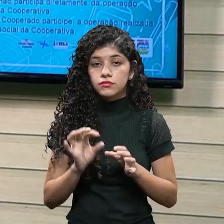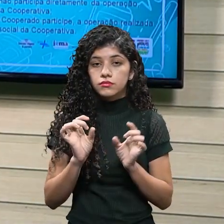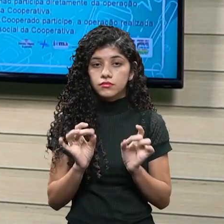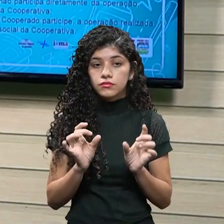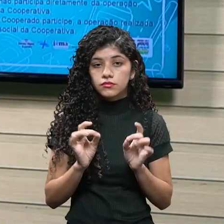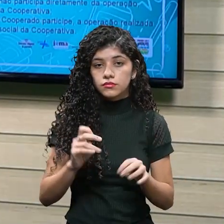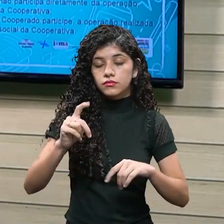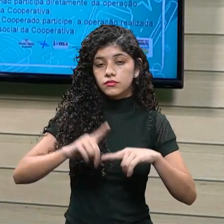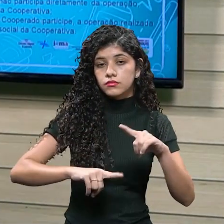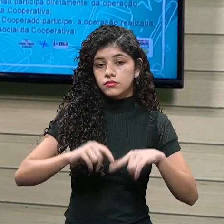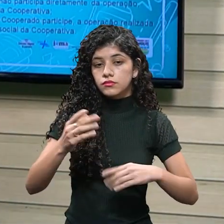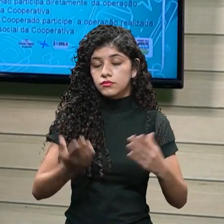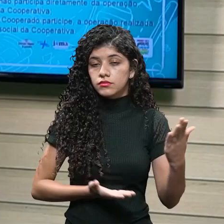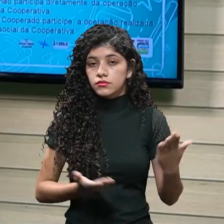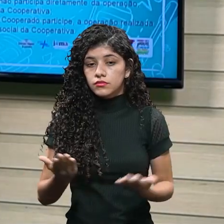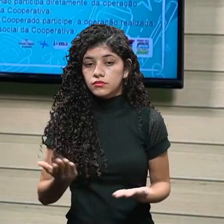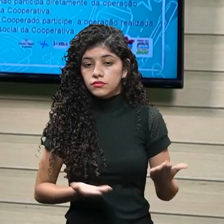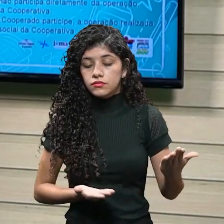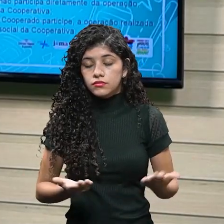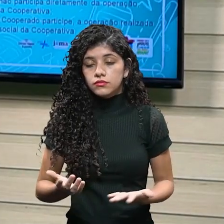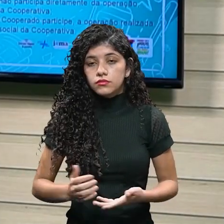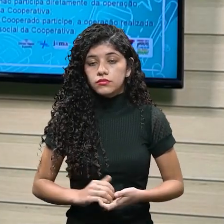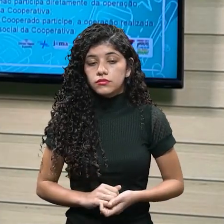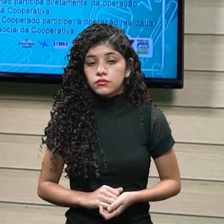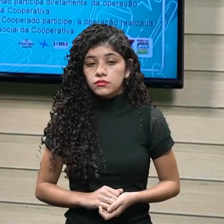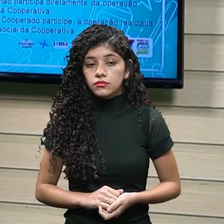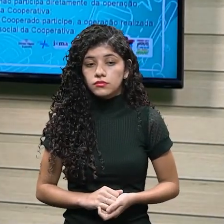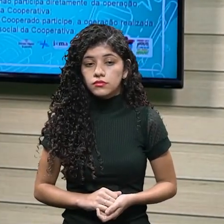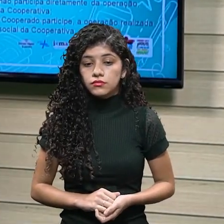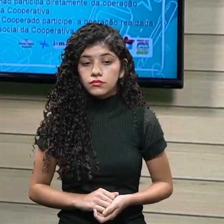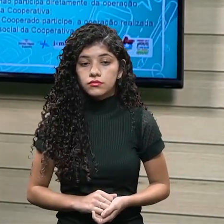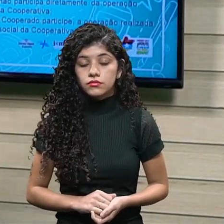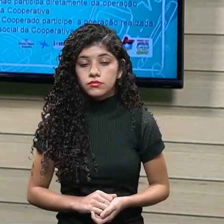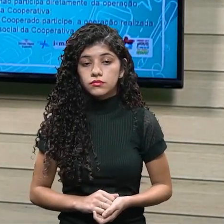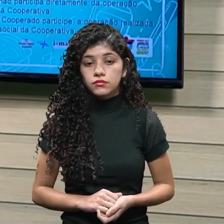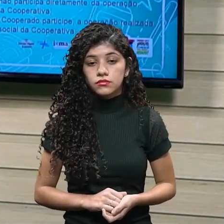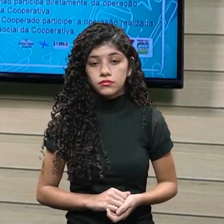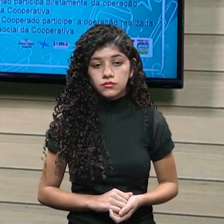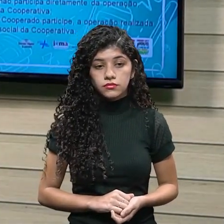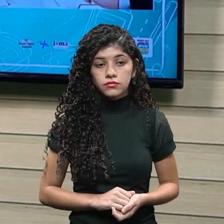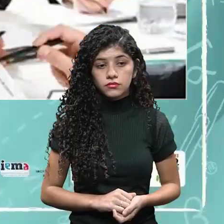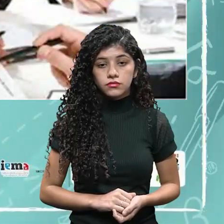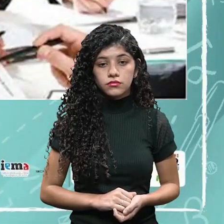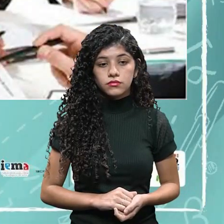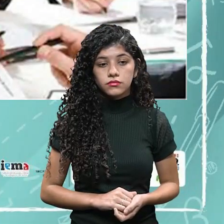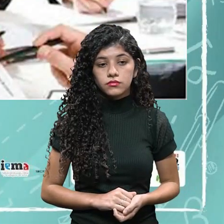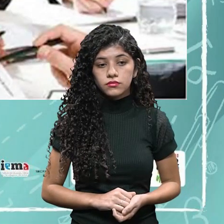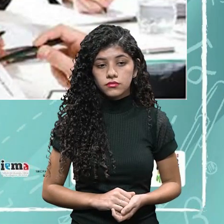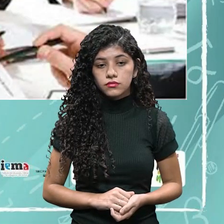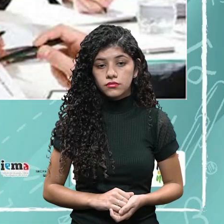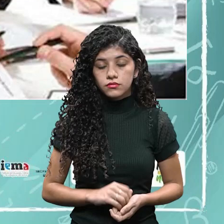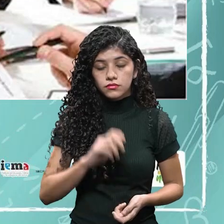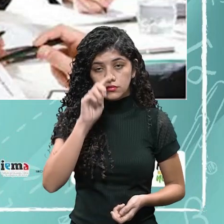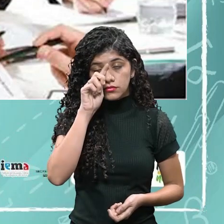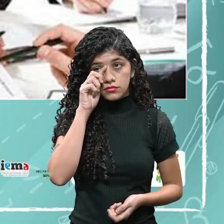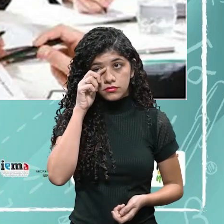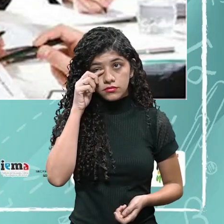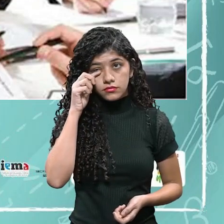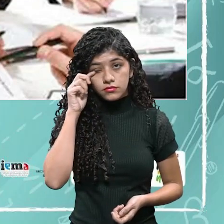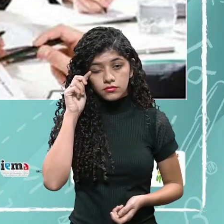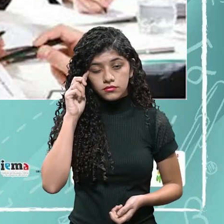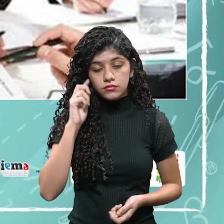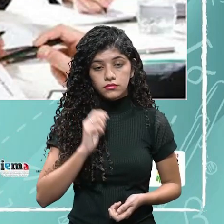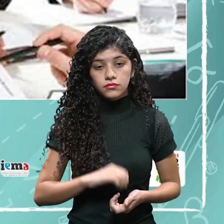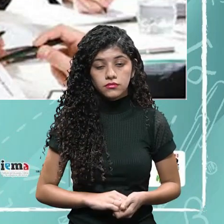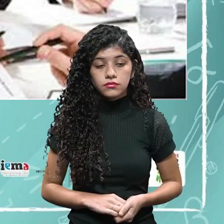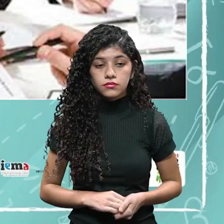de produtos e serviços dos seus cooperados. Então ela está vendendo um ativo imobilizado, não é essa a sua finalidade. A movimentação